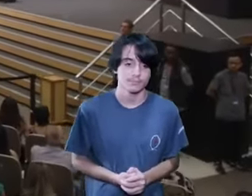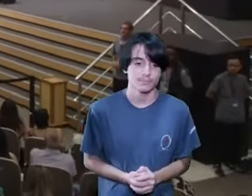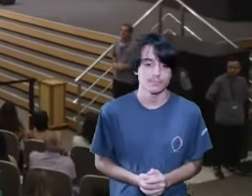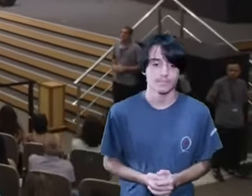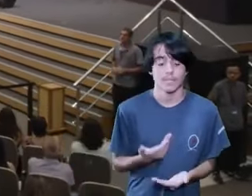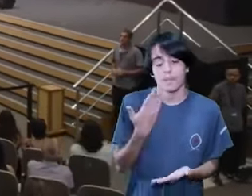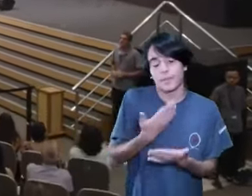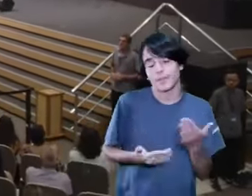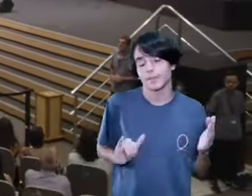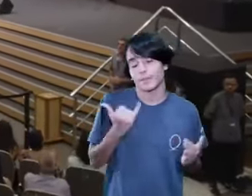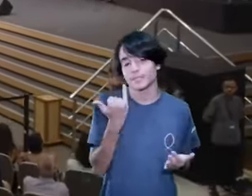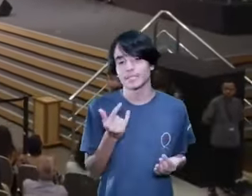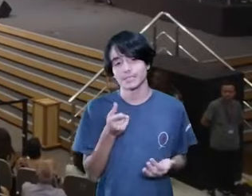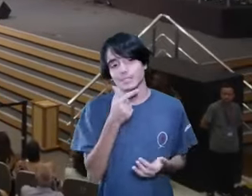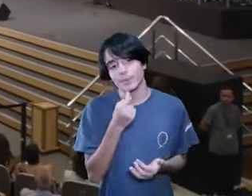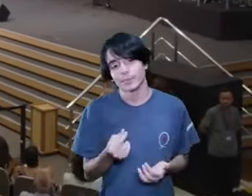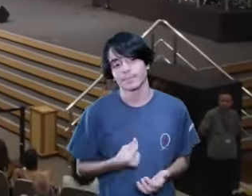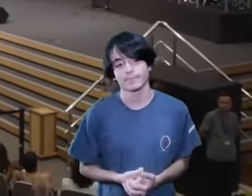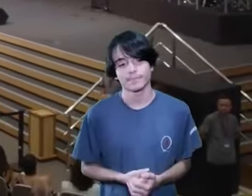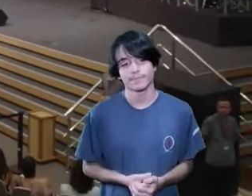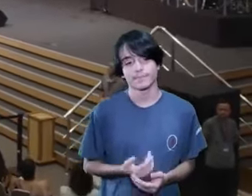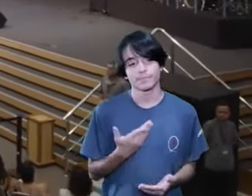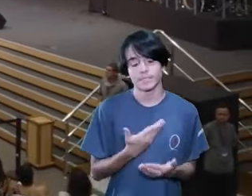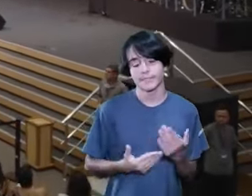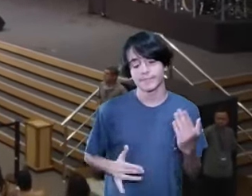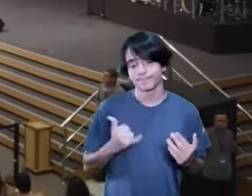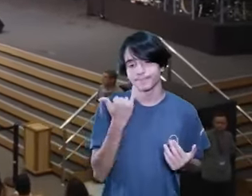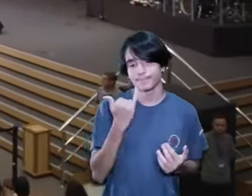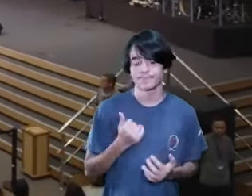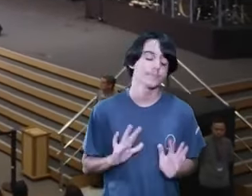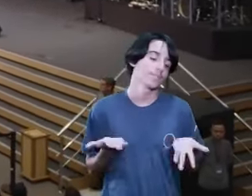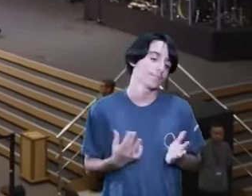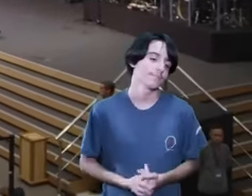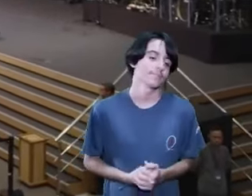Perdeu a chance. Perdeu a oportunidade.